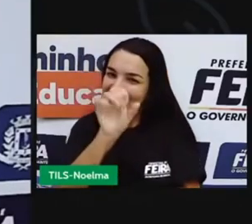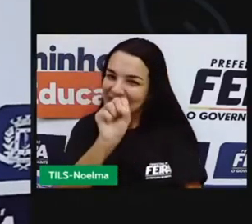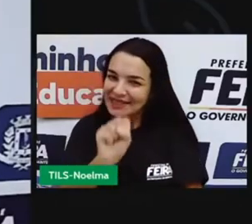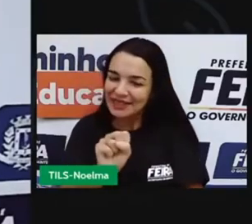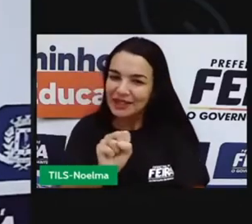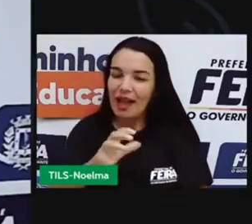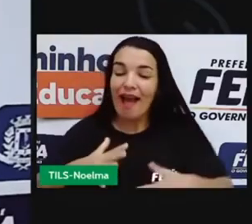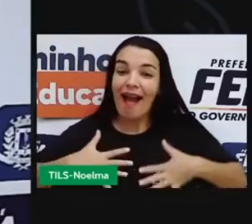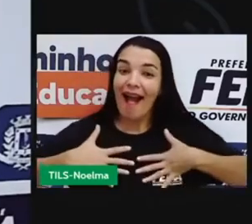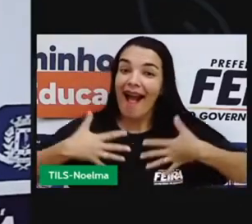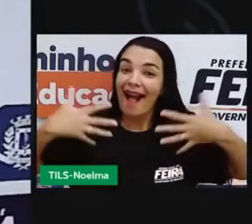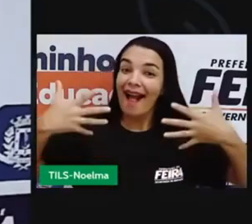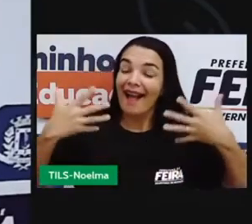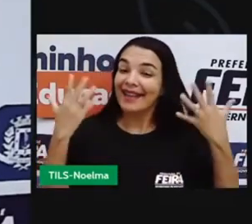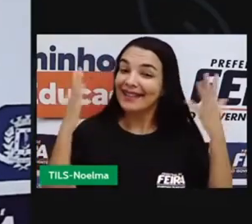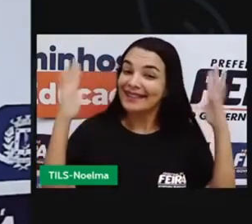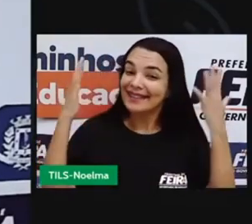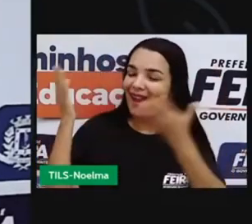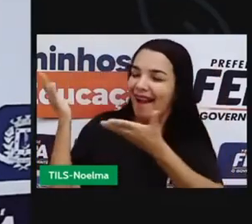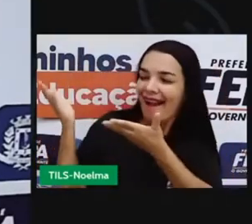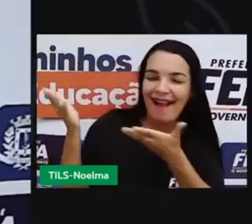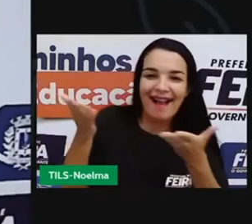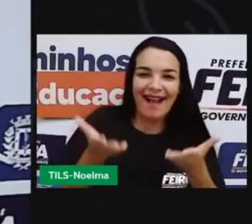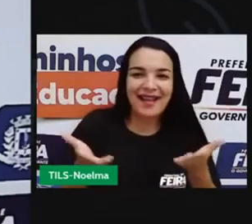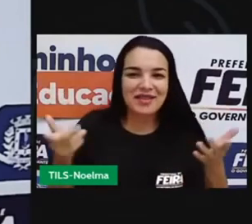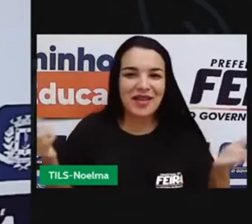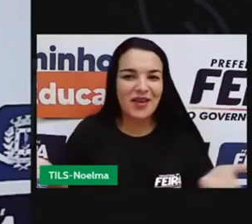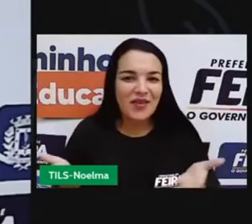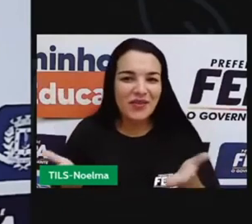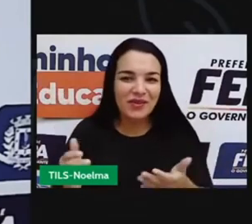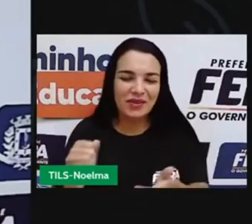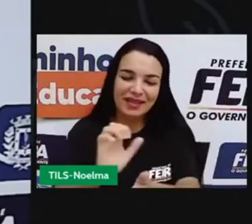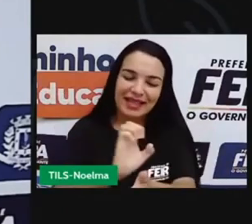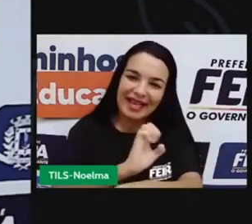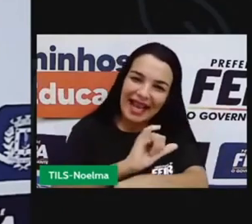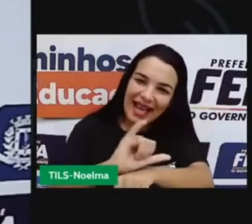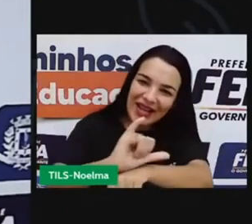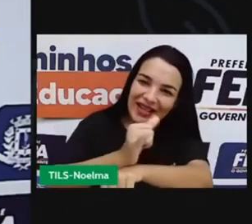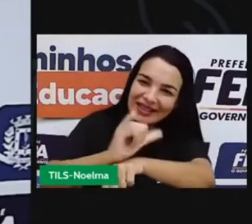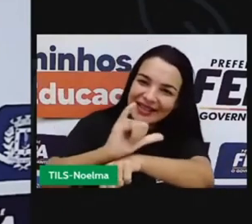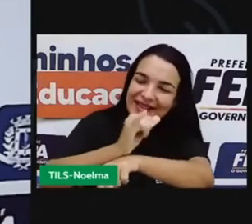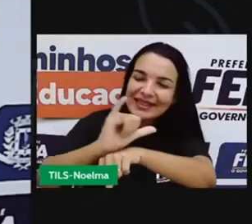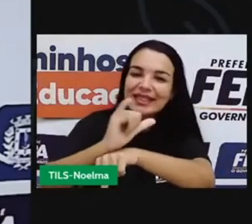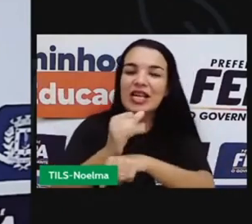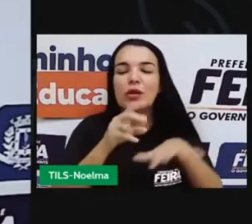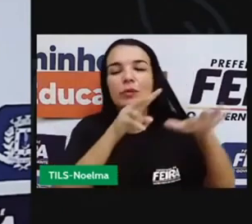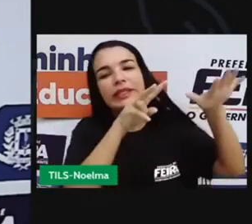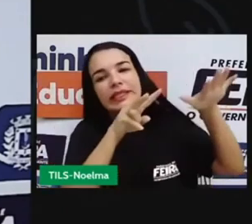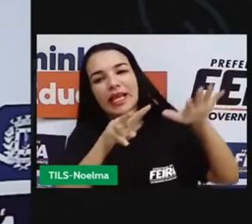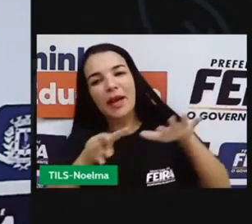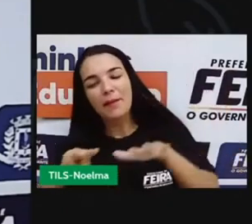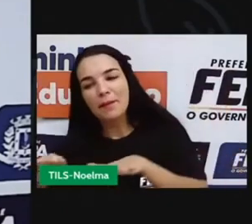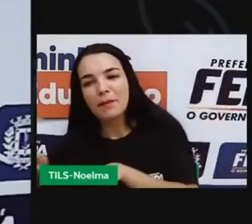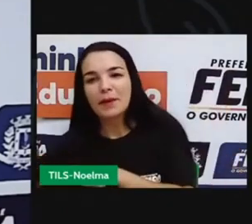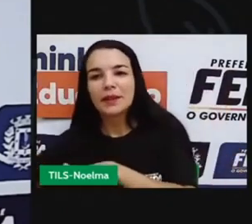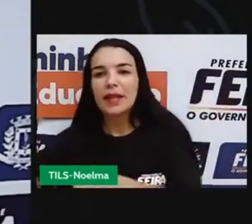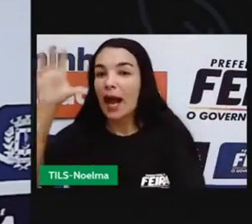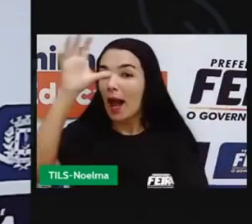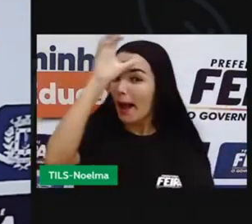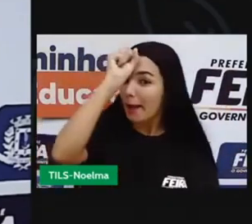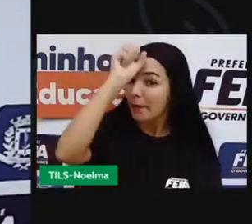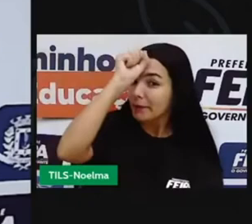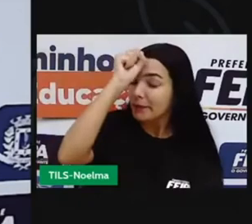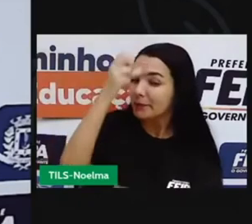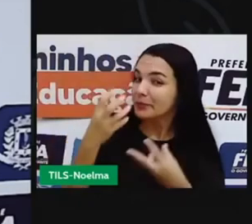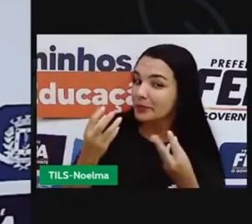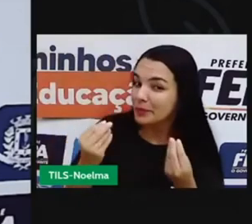Santana. É com enorme alegria que a gente recebe vocês aqui no nosso canal para mais uma semana de muito, muito aprendizado, né? E